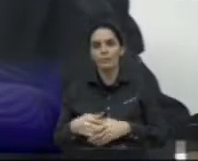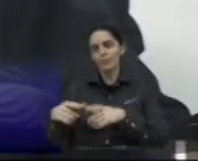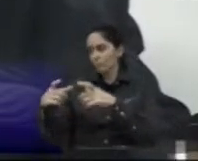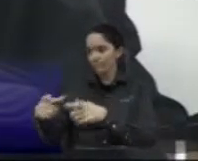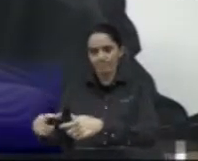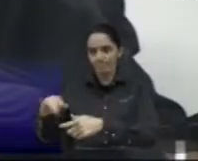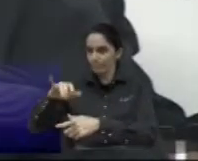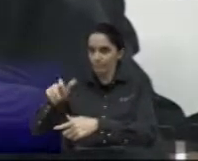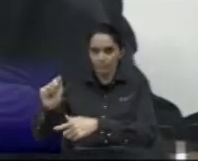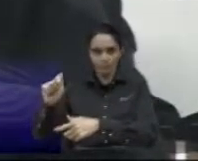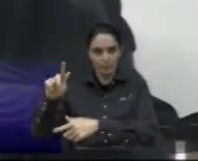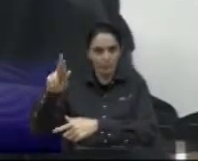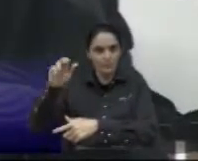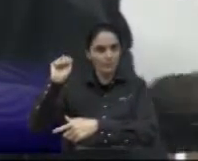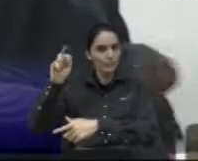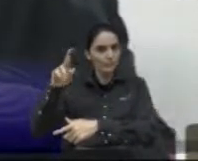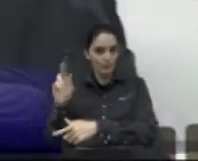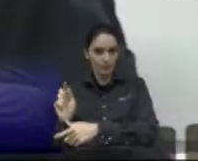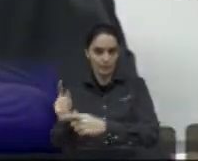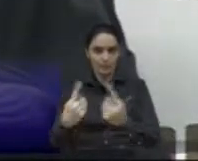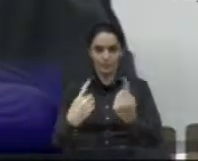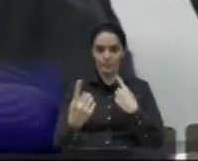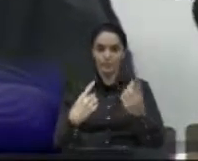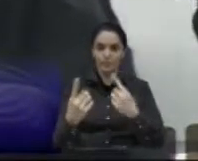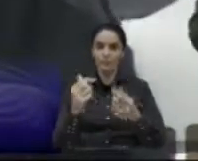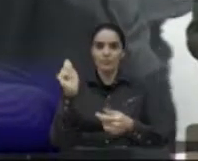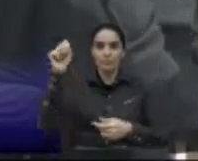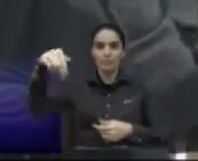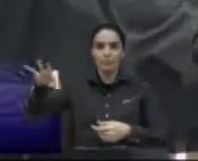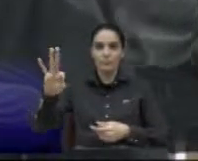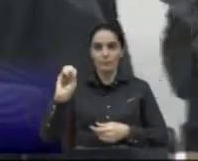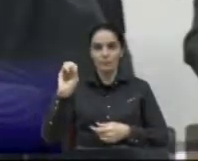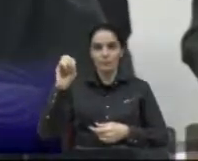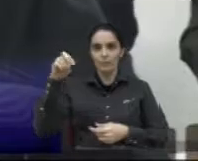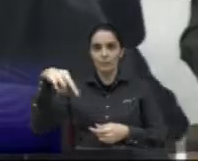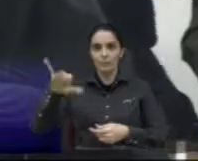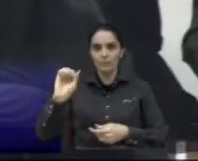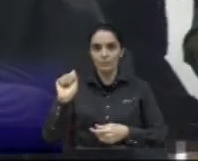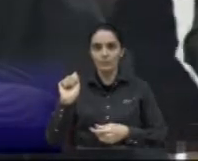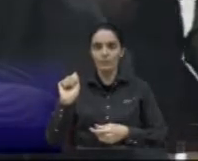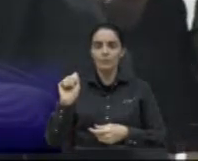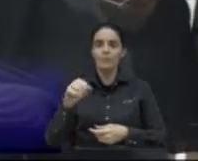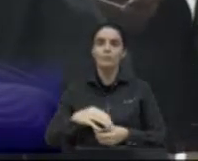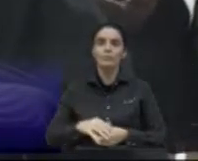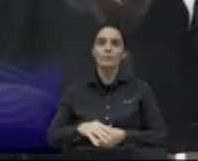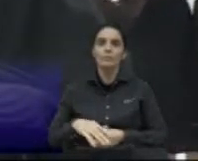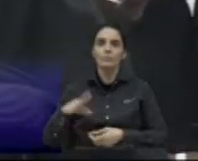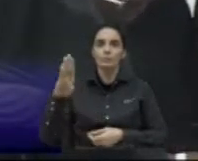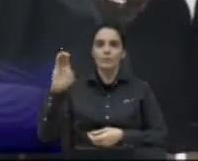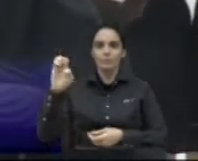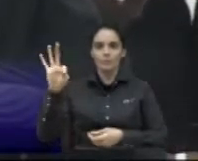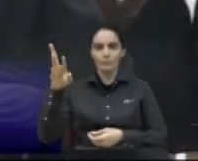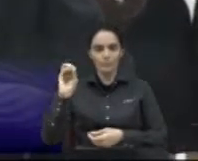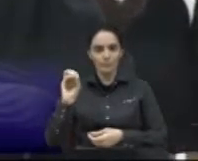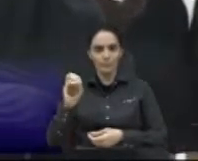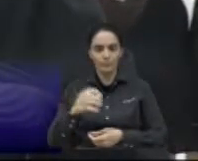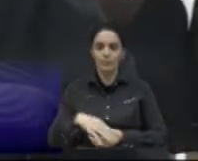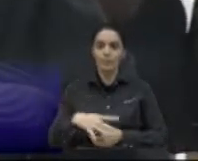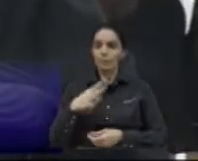sim na Avenida Antônio Ometo, conhecer o seu Adão. Pessoa